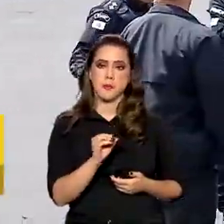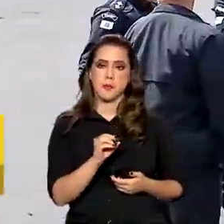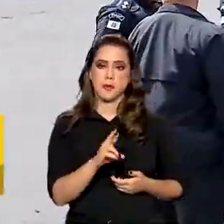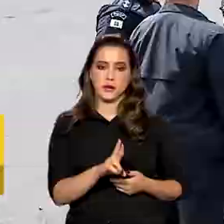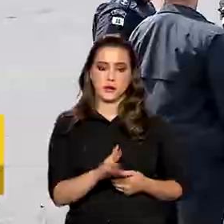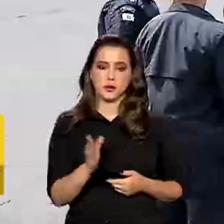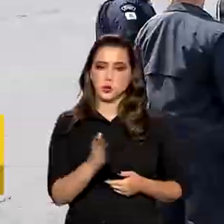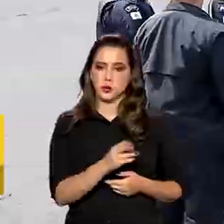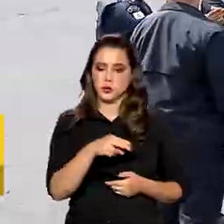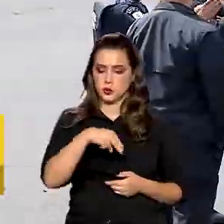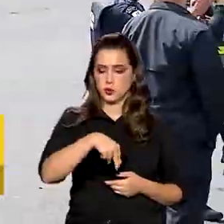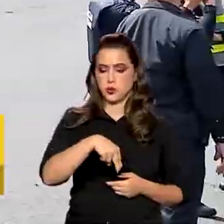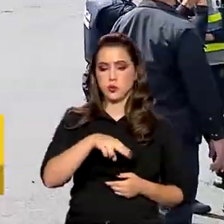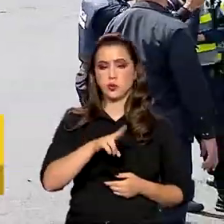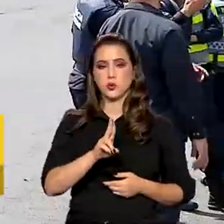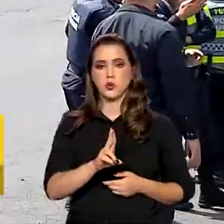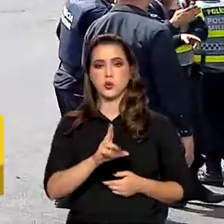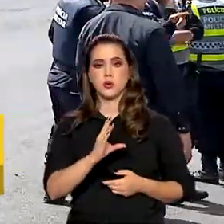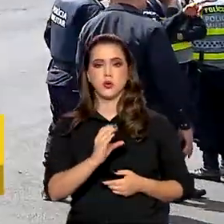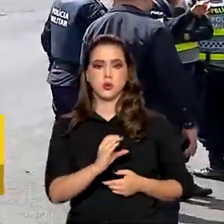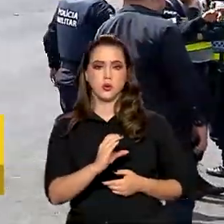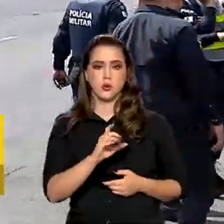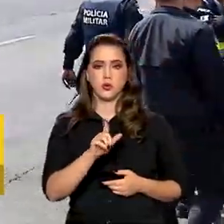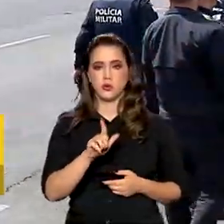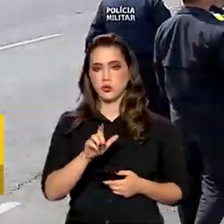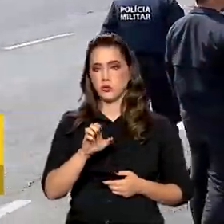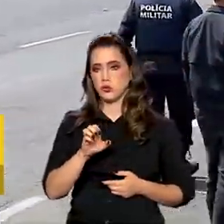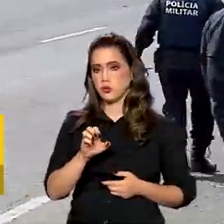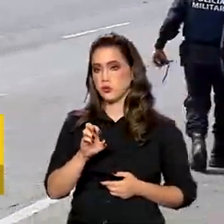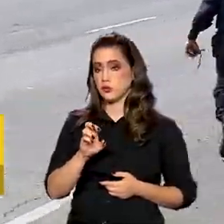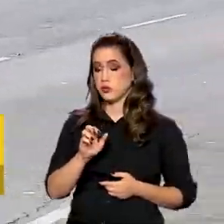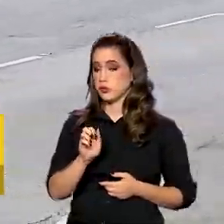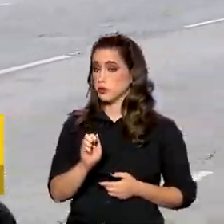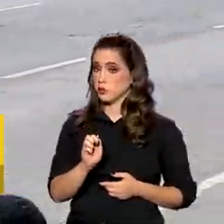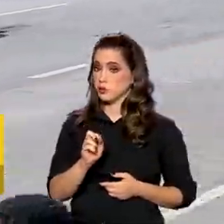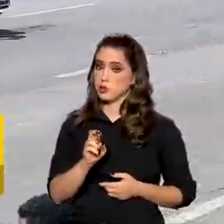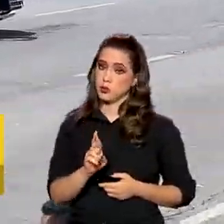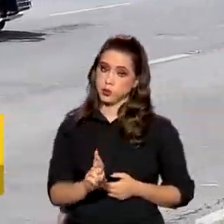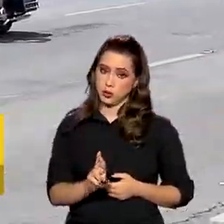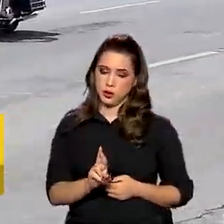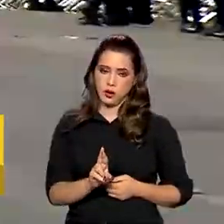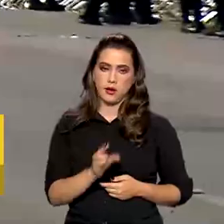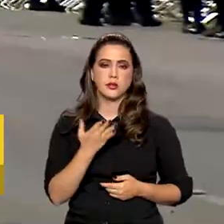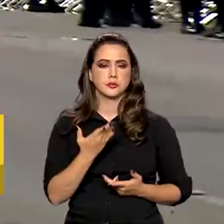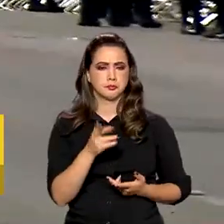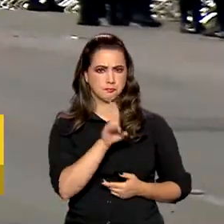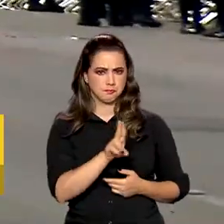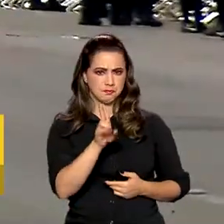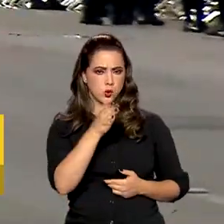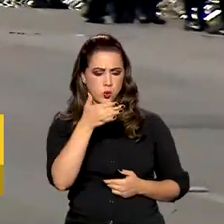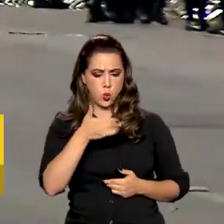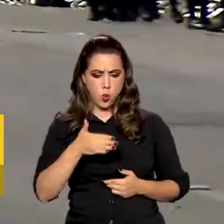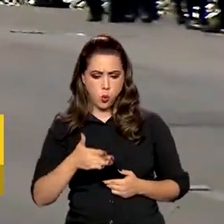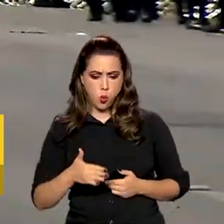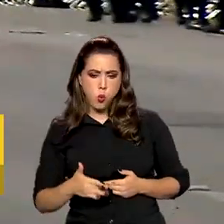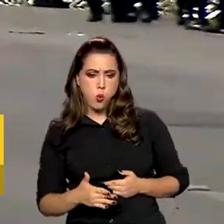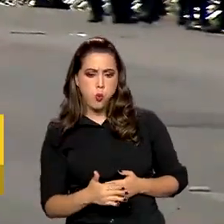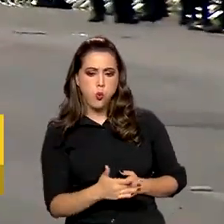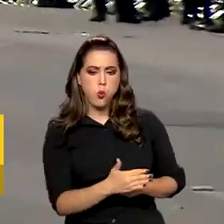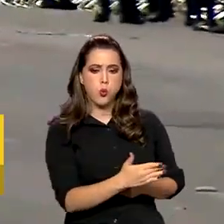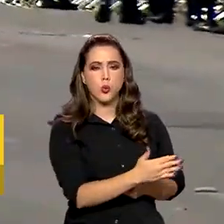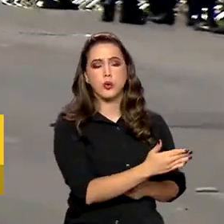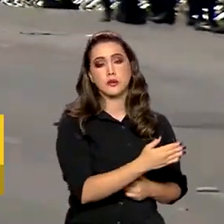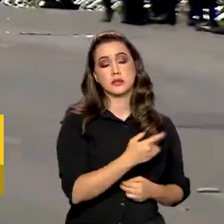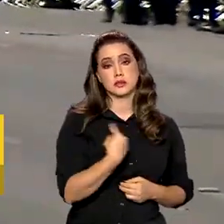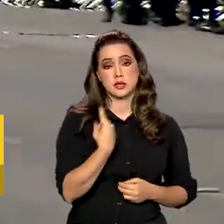submarino nuclear da Marinha do Brasil. O projeto das fragatas da classe Tamandaré também é